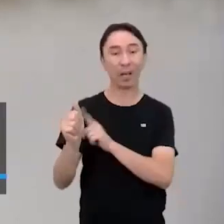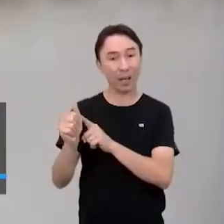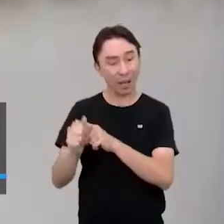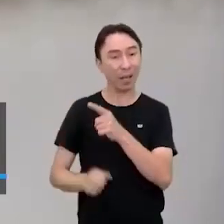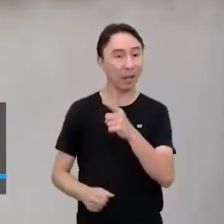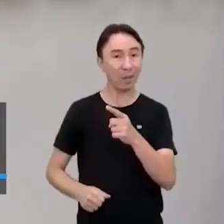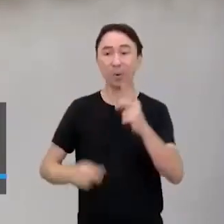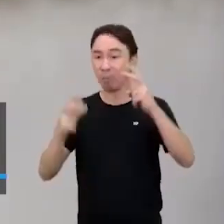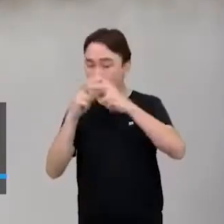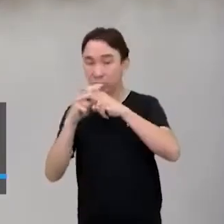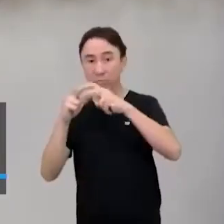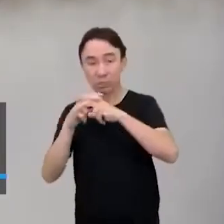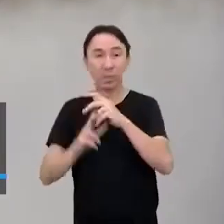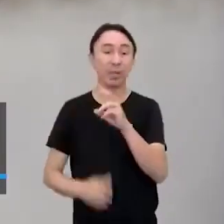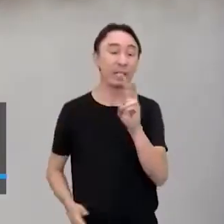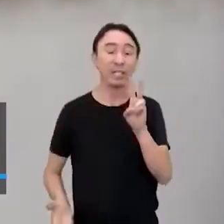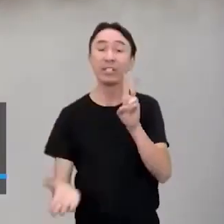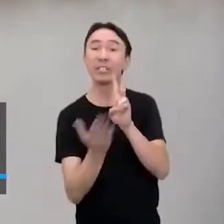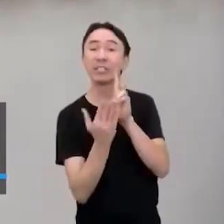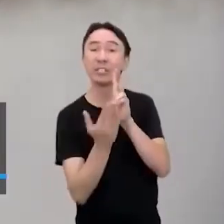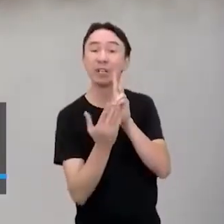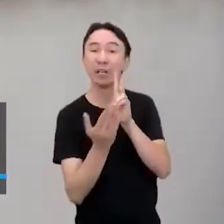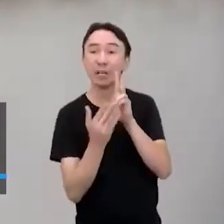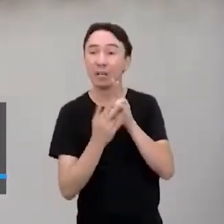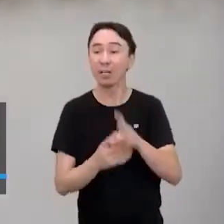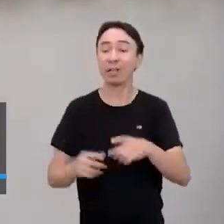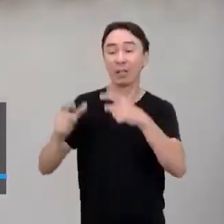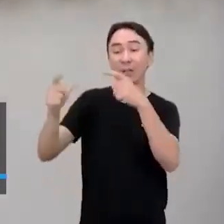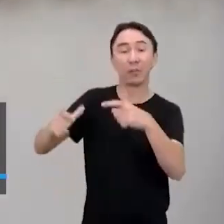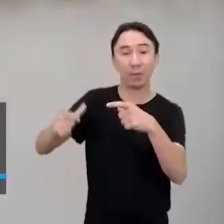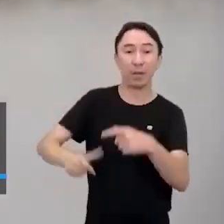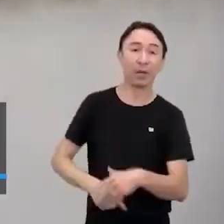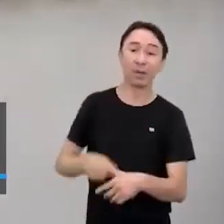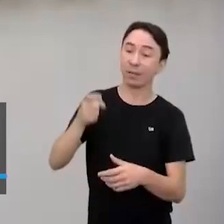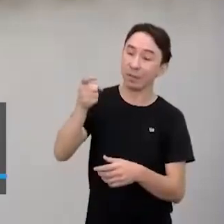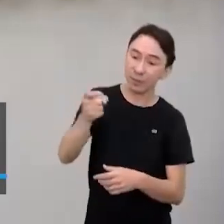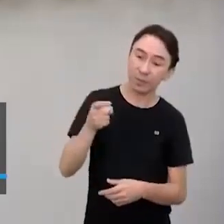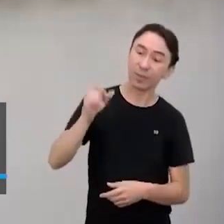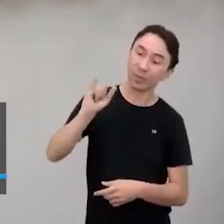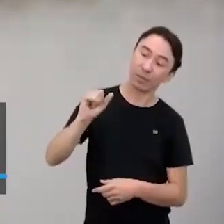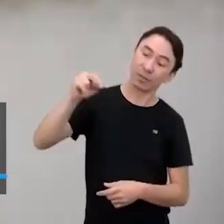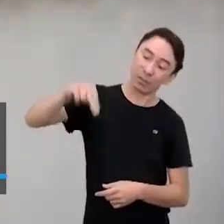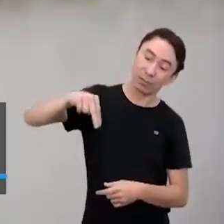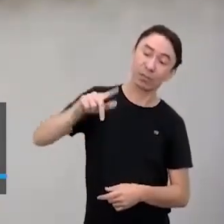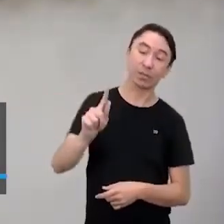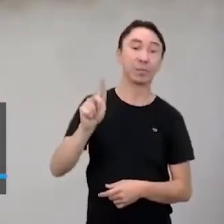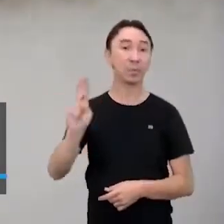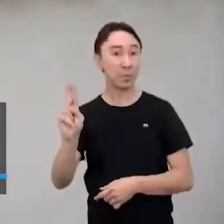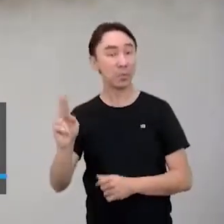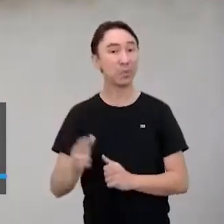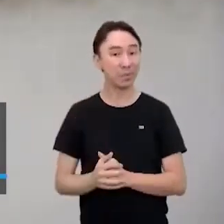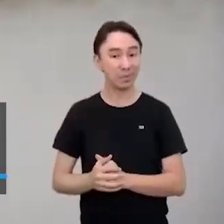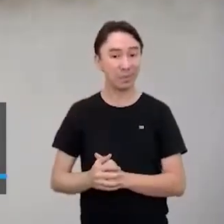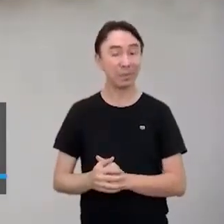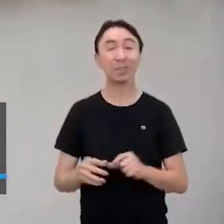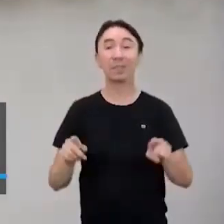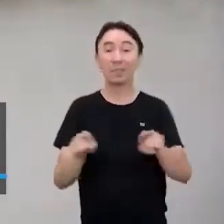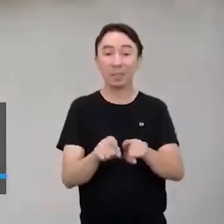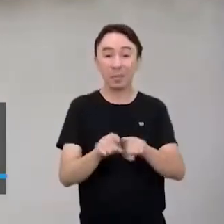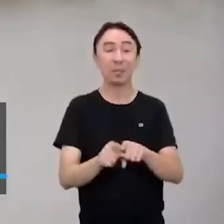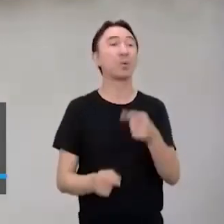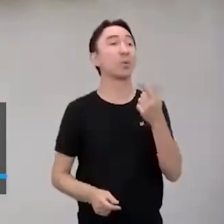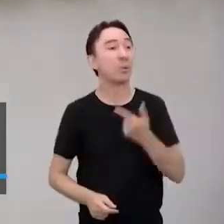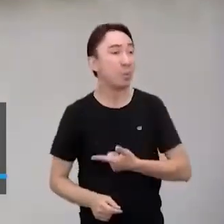uma coisa que a gente descobriu que é interessante é que muitas vezes outros povos indígenas de outras regiões, por exemplo aqui do estado de São Paulo, nem sempre vão